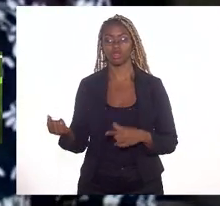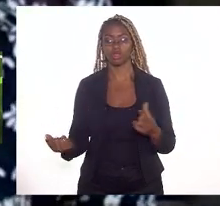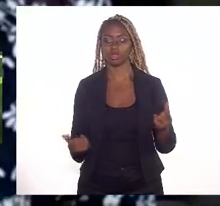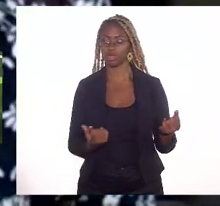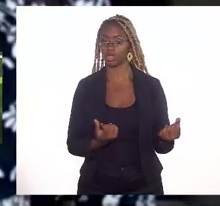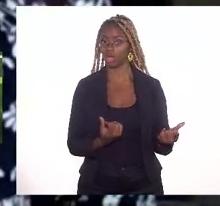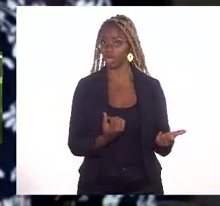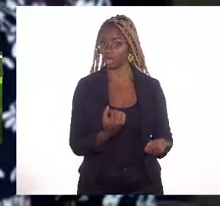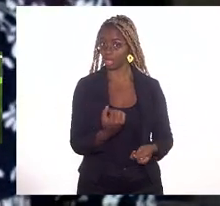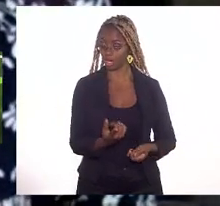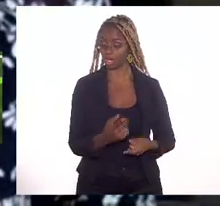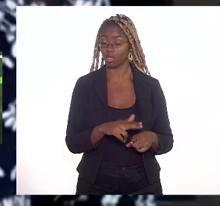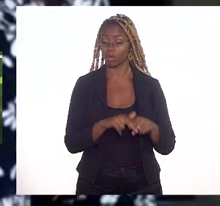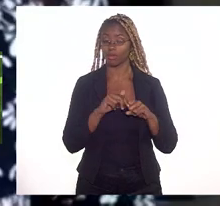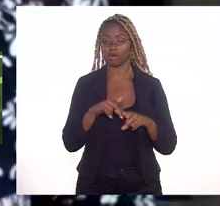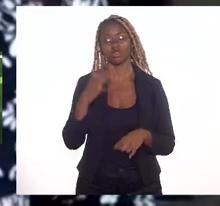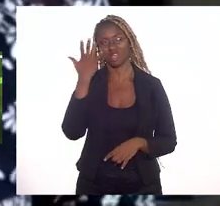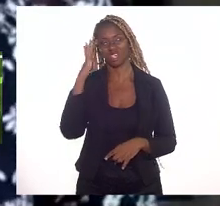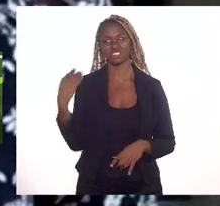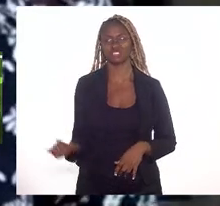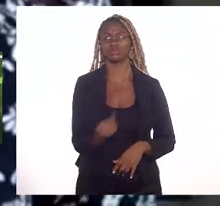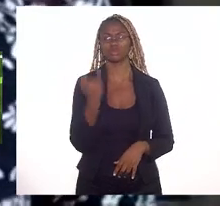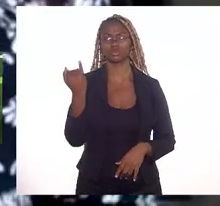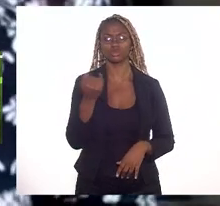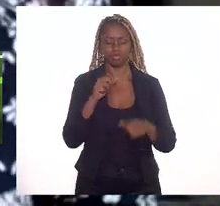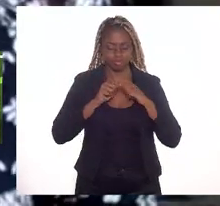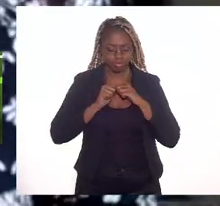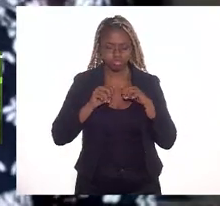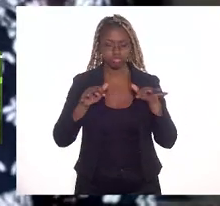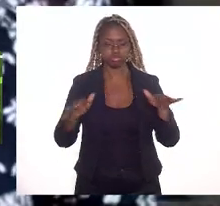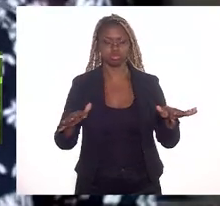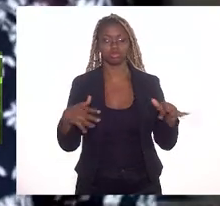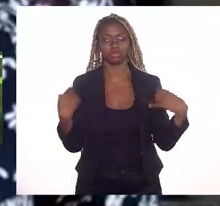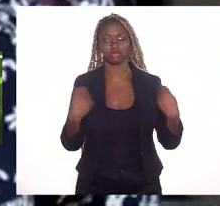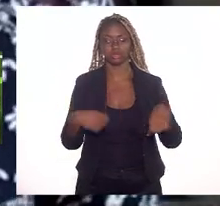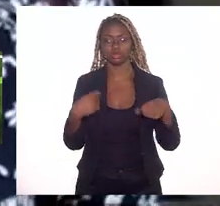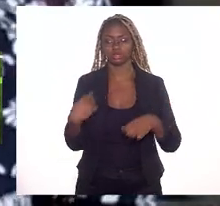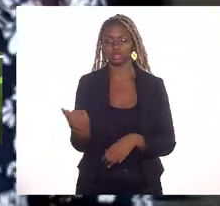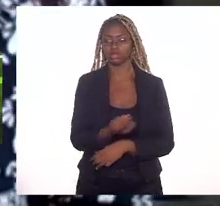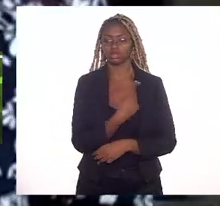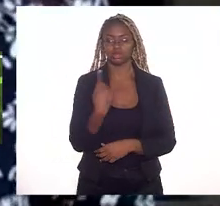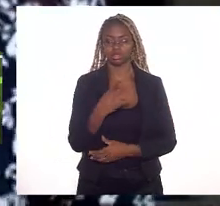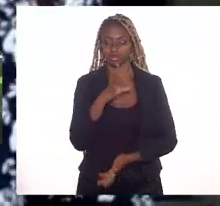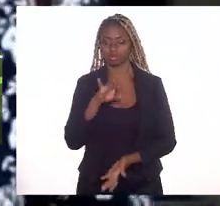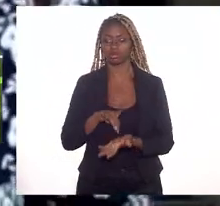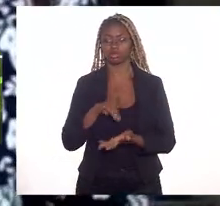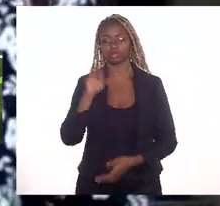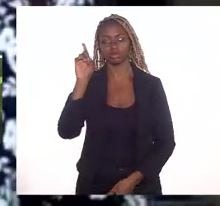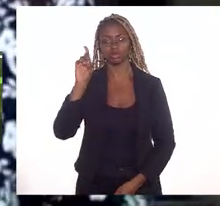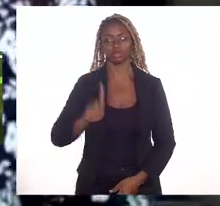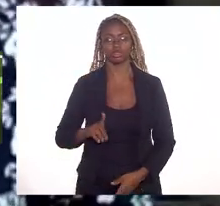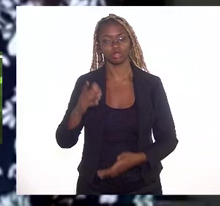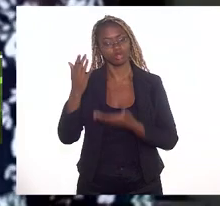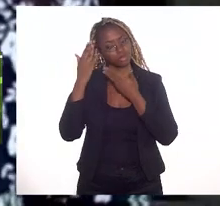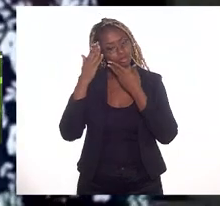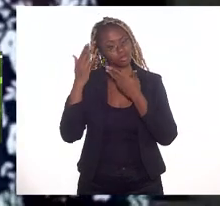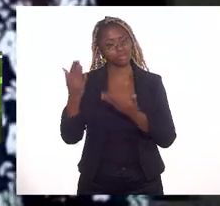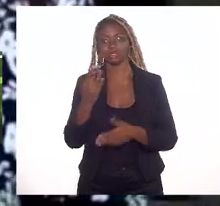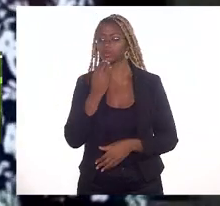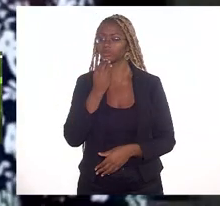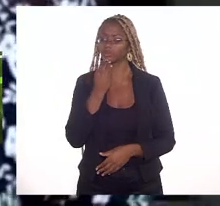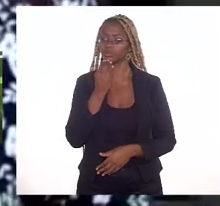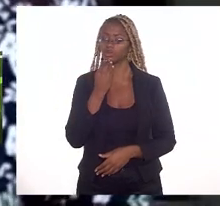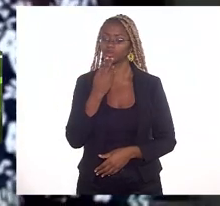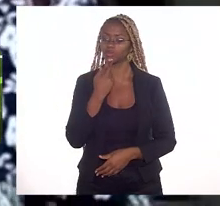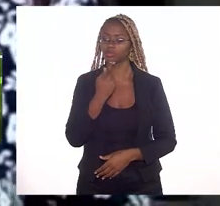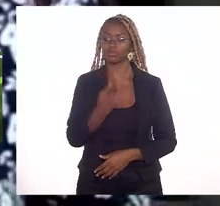extrema importância para que a gente possa levar as nossas demandas e de fato e de direito. Muito obrigada pela